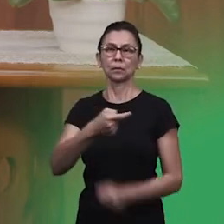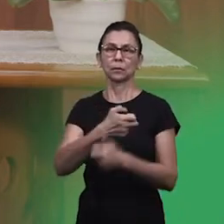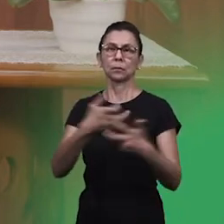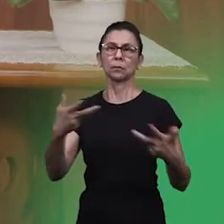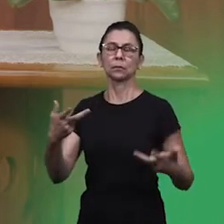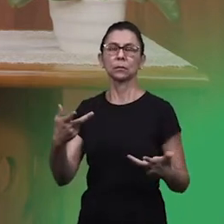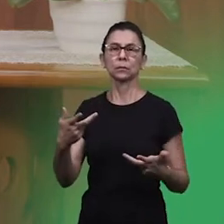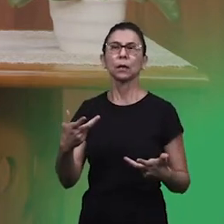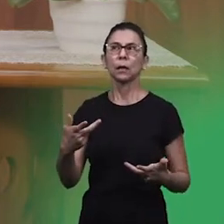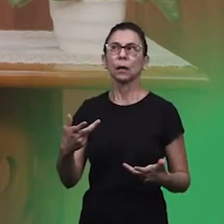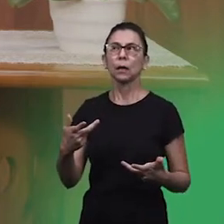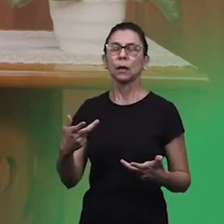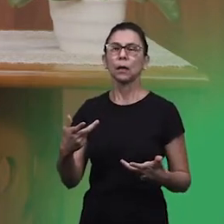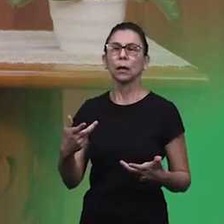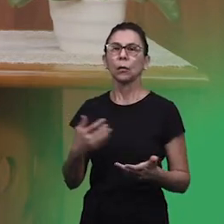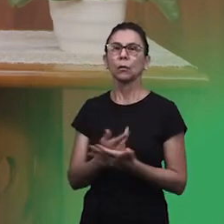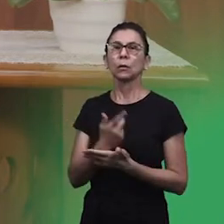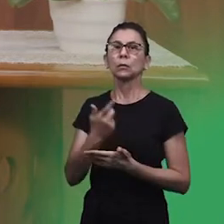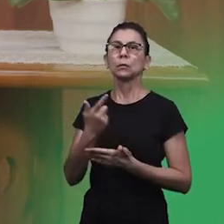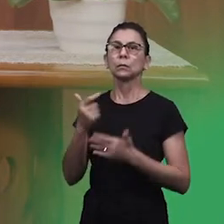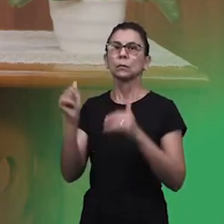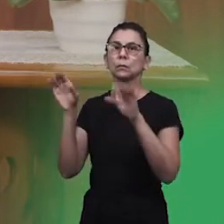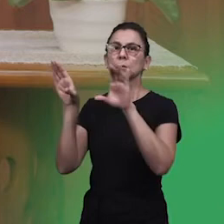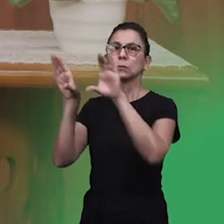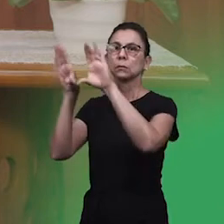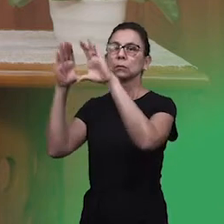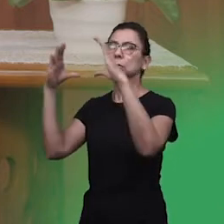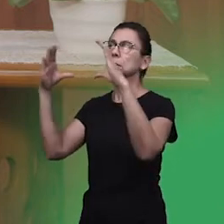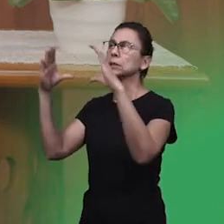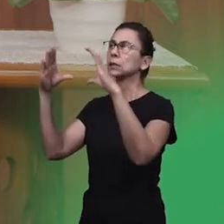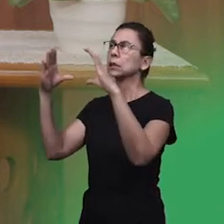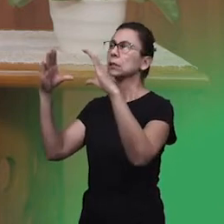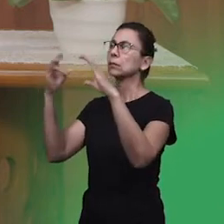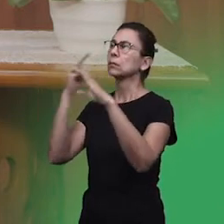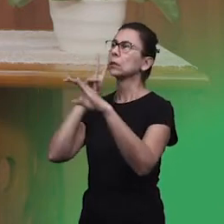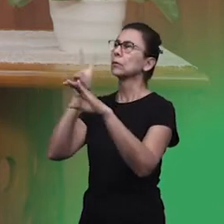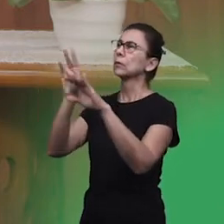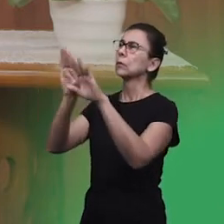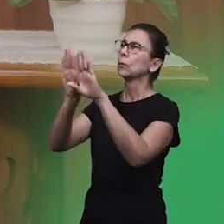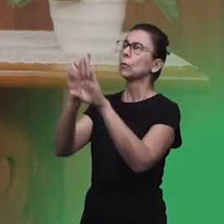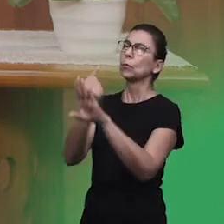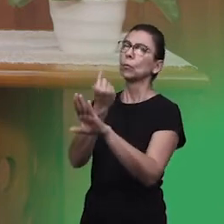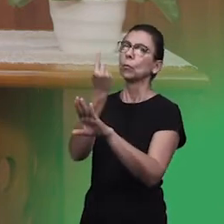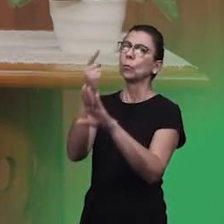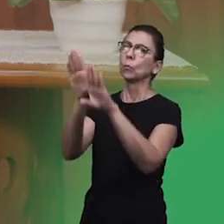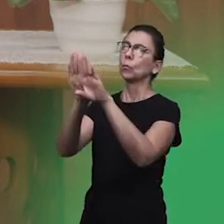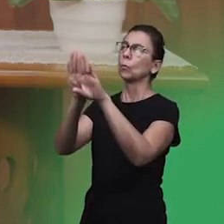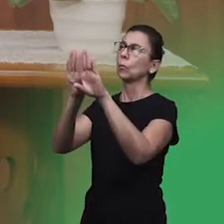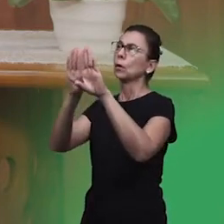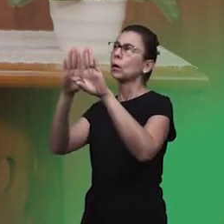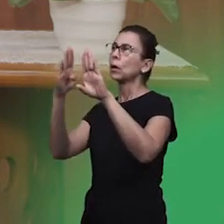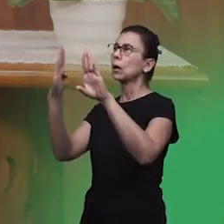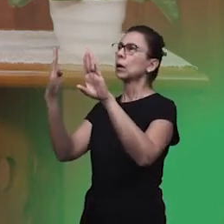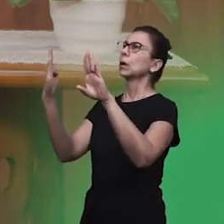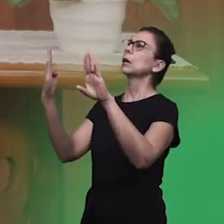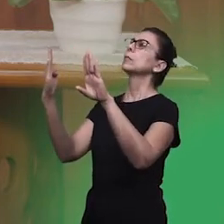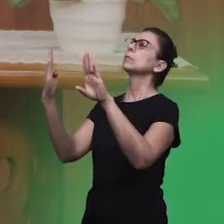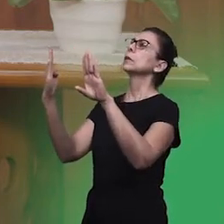e eis que estava uma porta aberta no céu. Meu irmão,